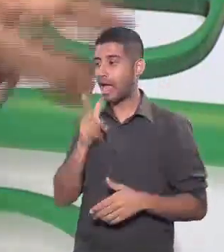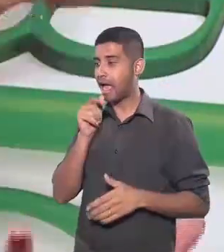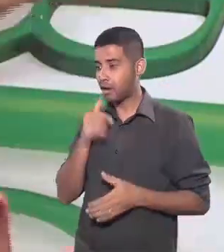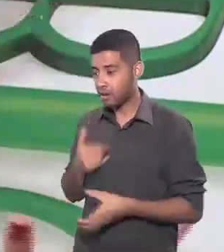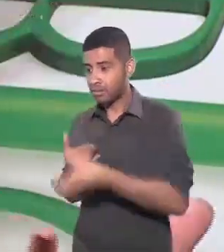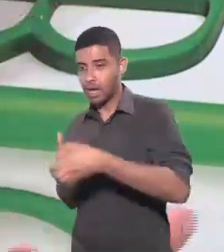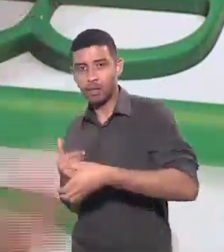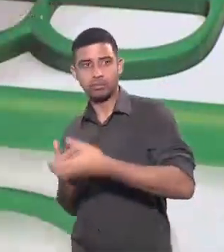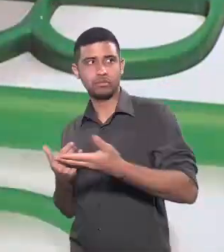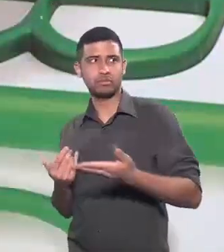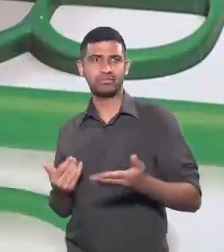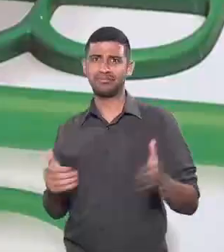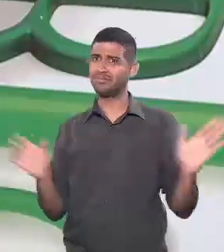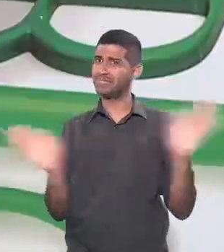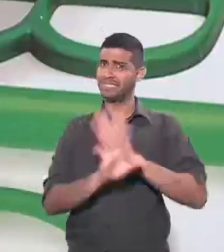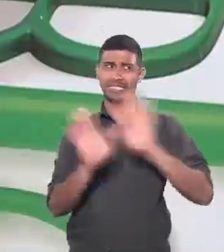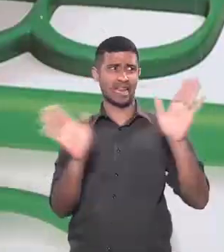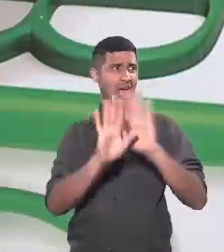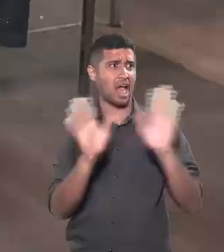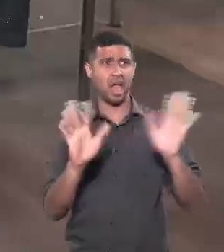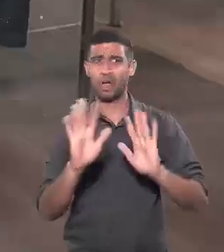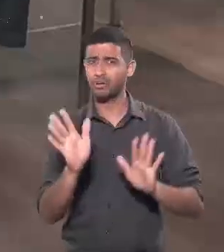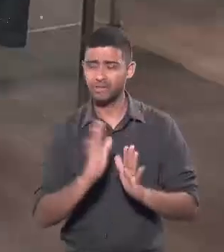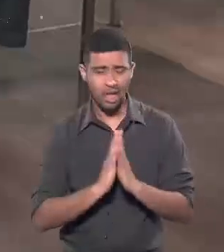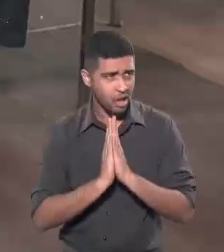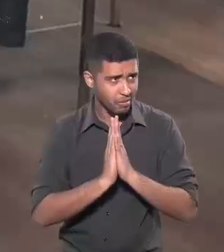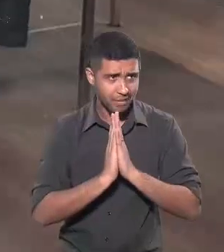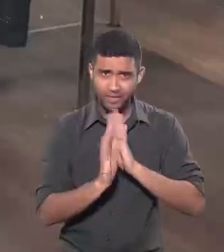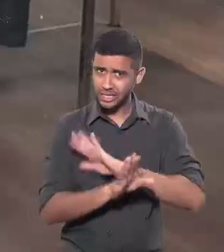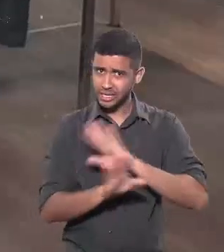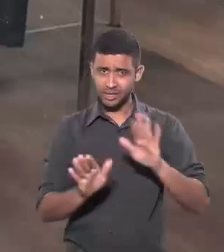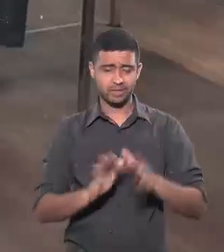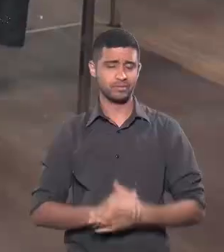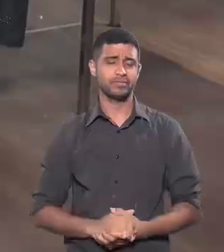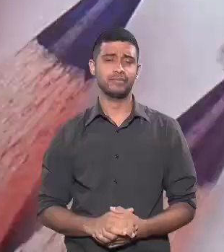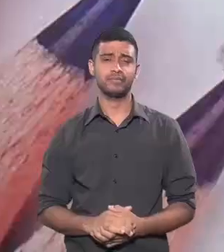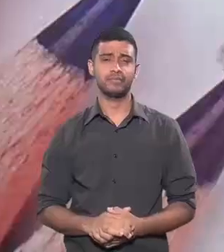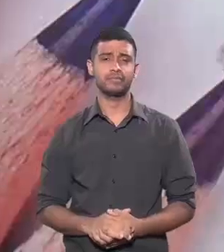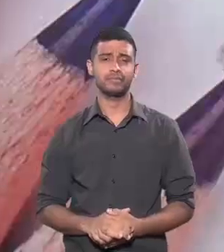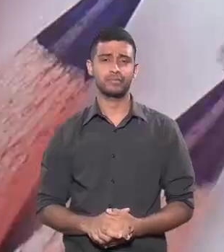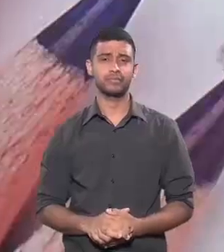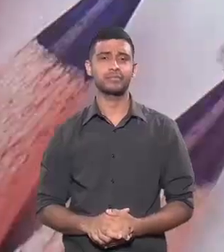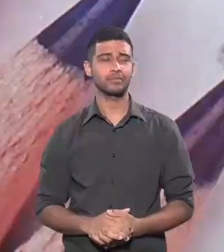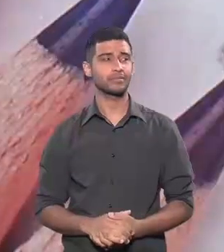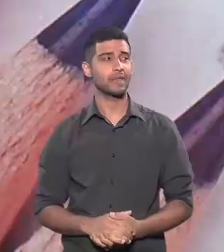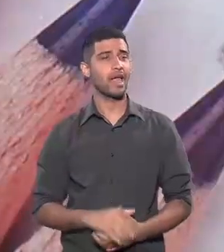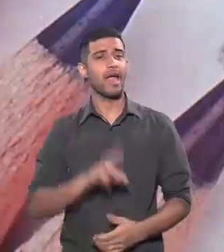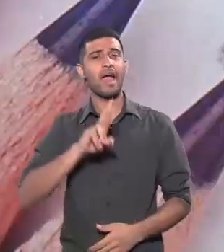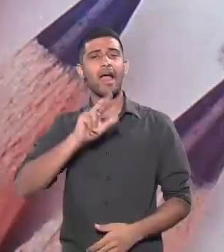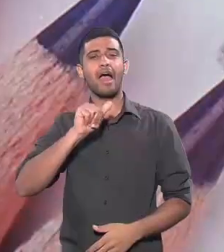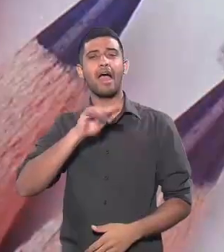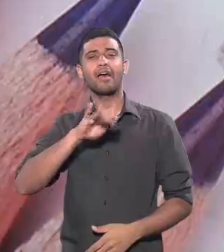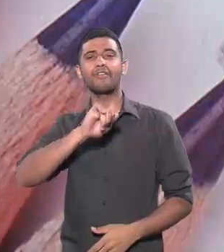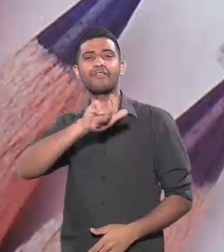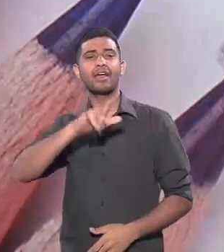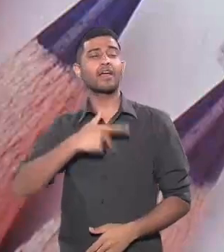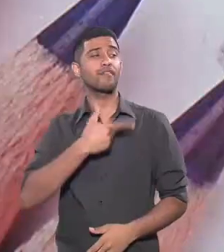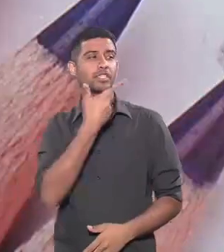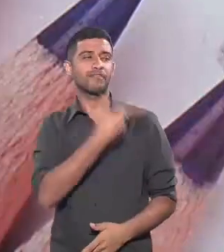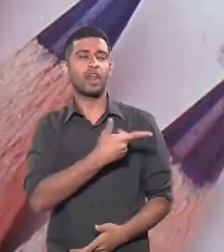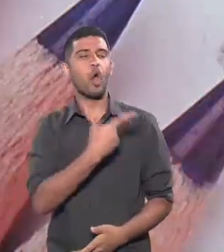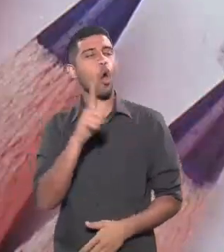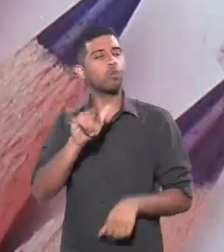dar água, toma água, pelo amor de Deus, isso? não. Nunca presenciei. Você estava falando, Rafael, de